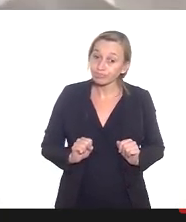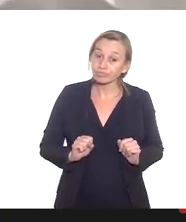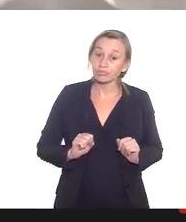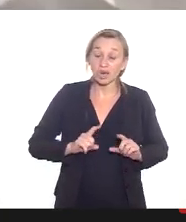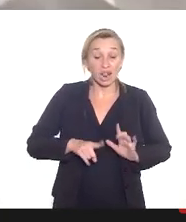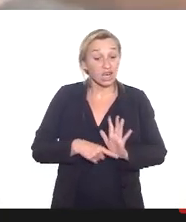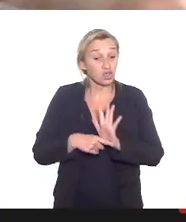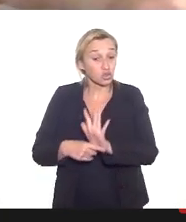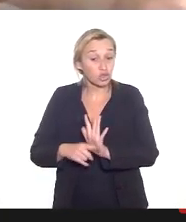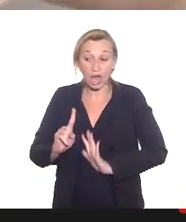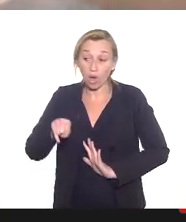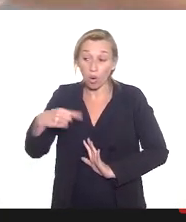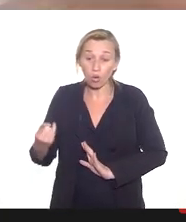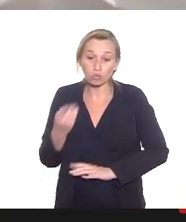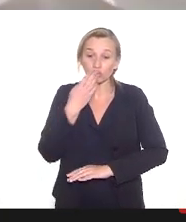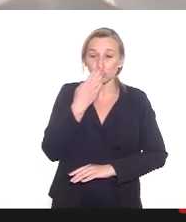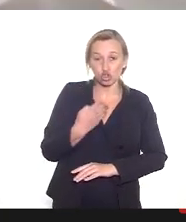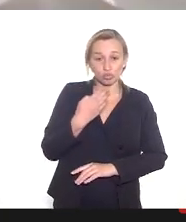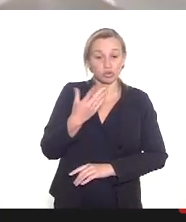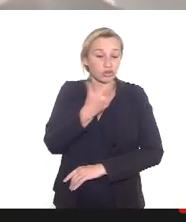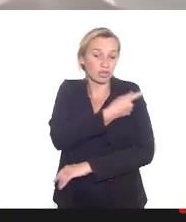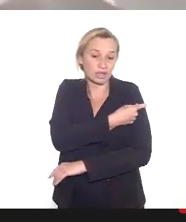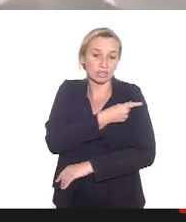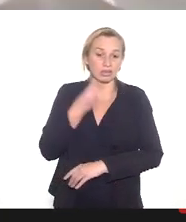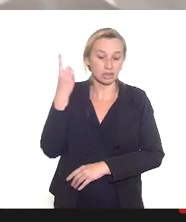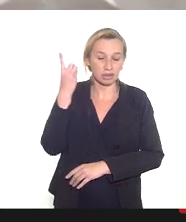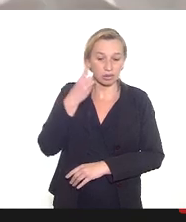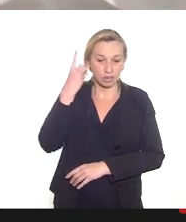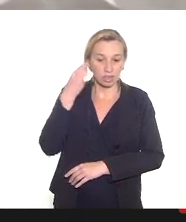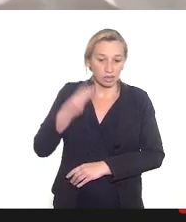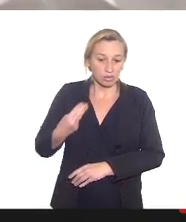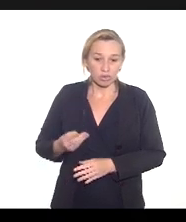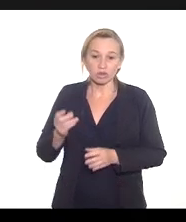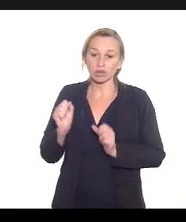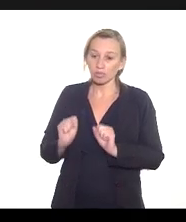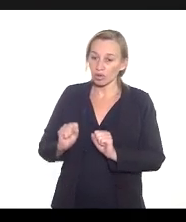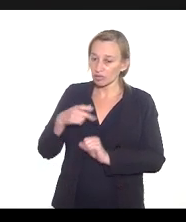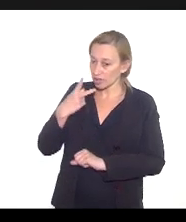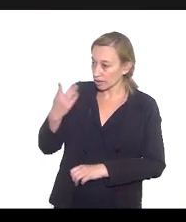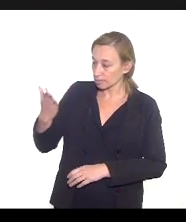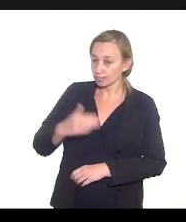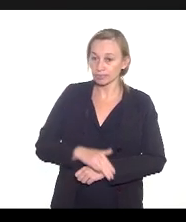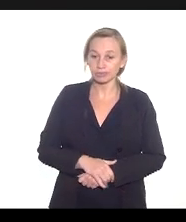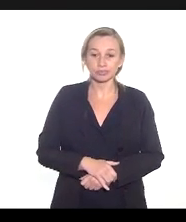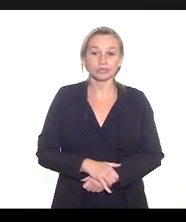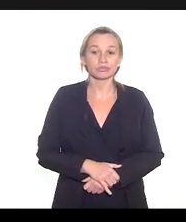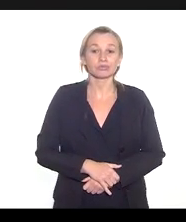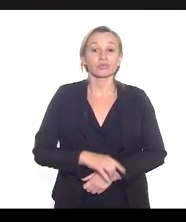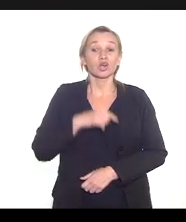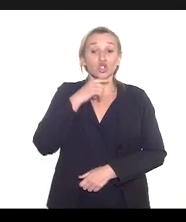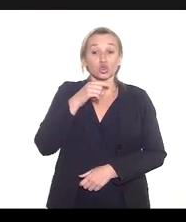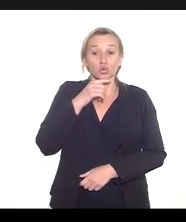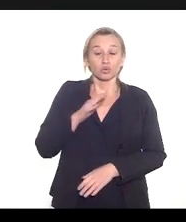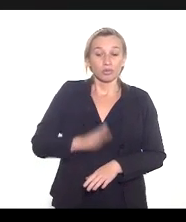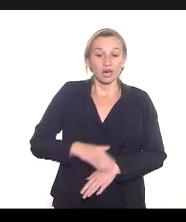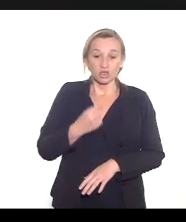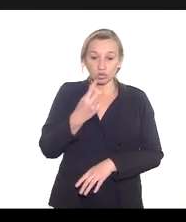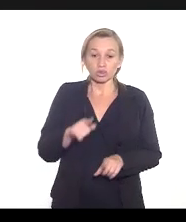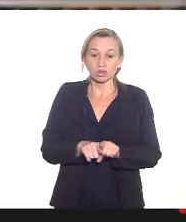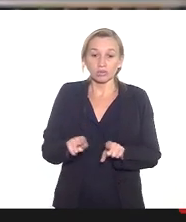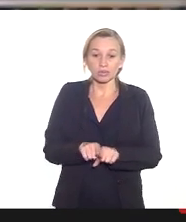supr e o outro tipo de vacina deputada Mônica Pode completar por favor hoje não eu fiquei com essa dúvida e